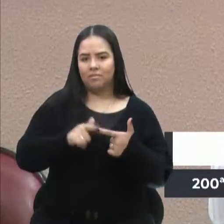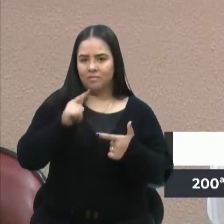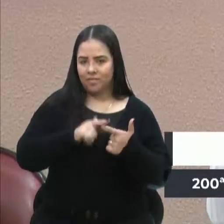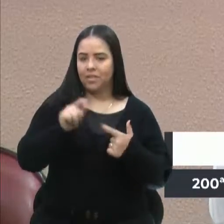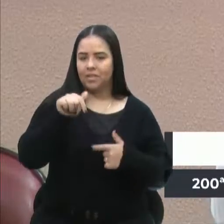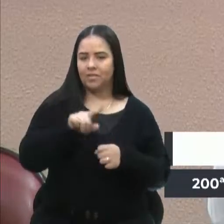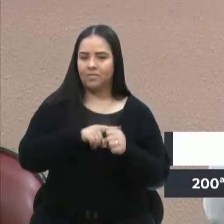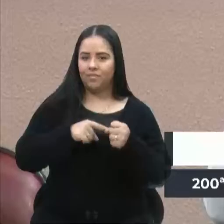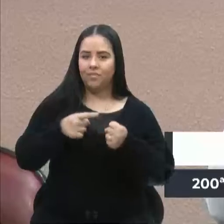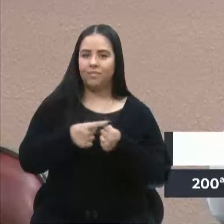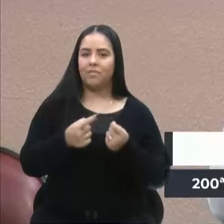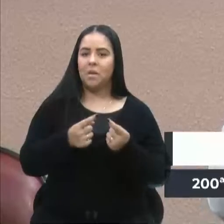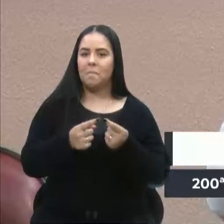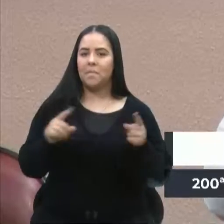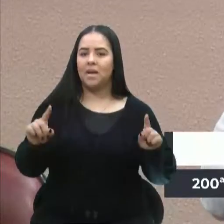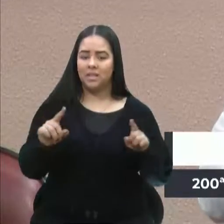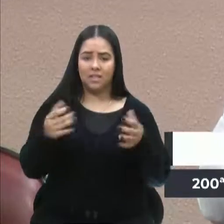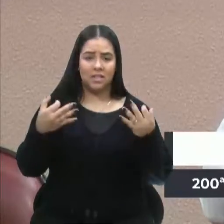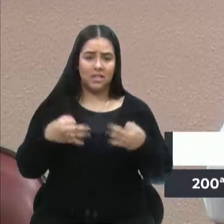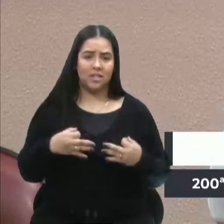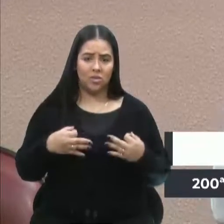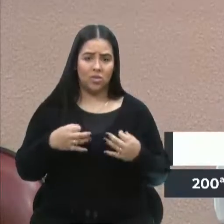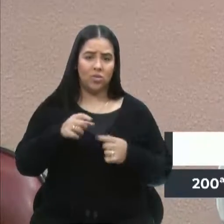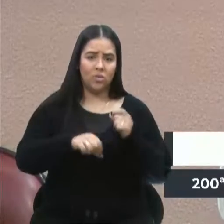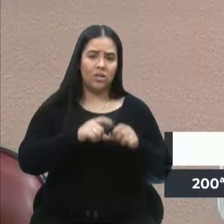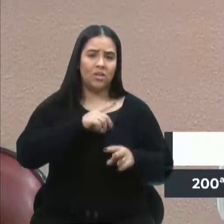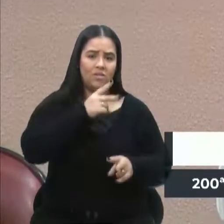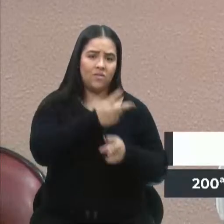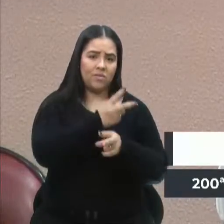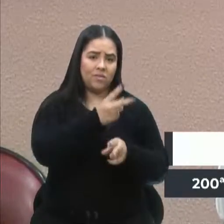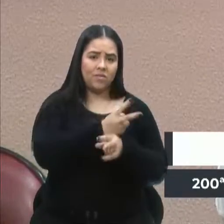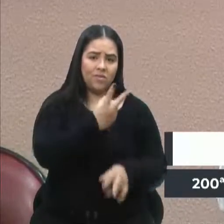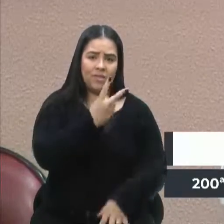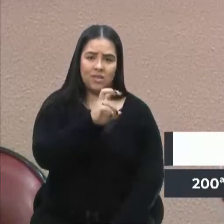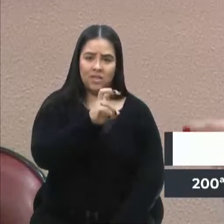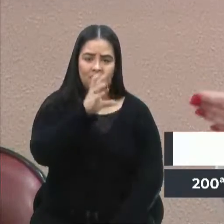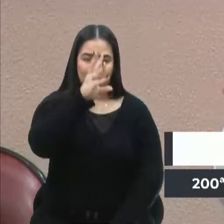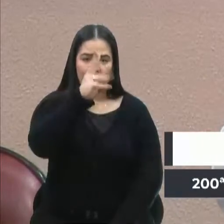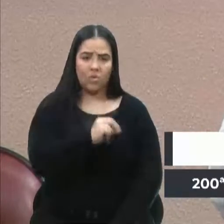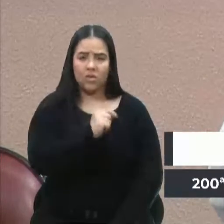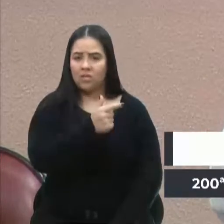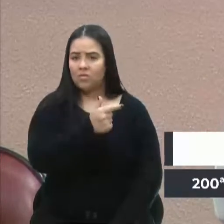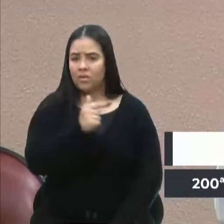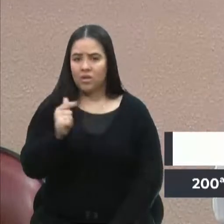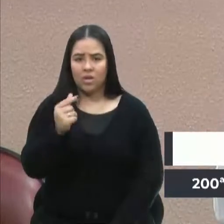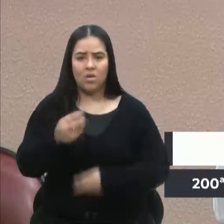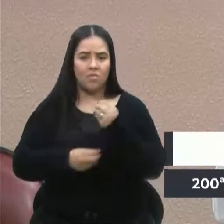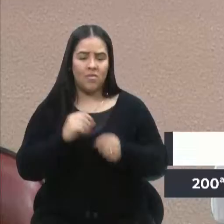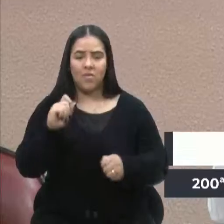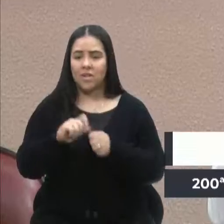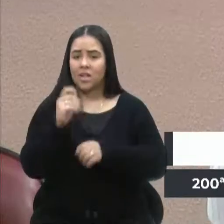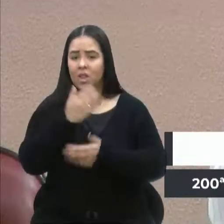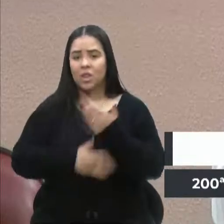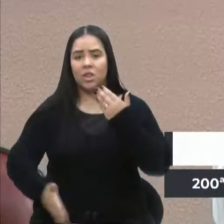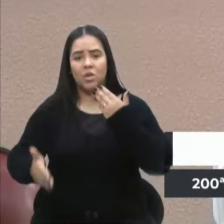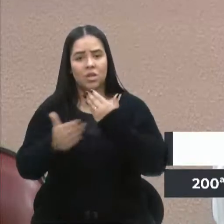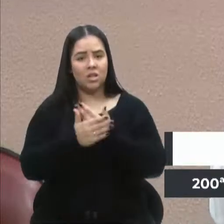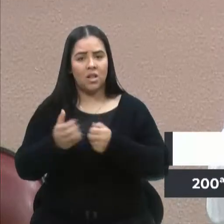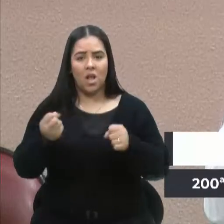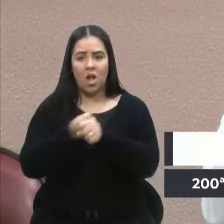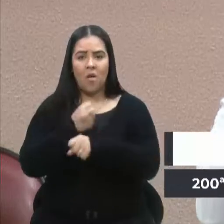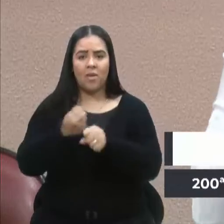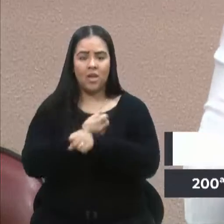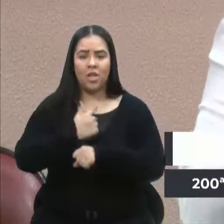cidade. Agora, é óbvio que no empréstimo no valor de 25 milhões não é possível fazer todas as obras que a gente